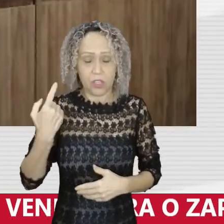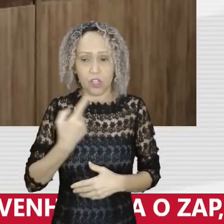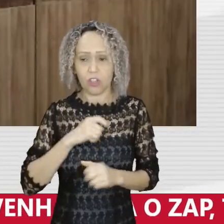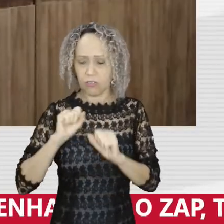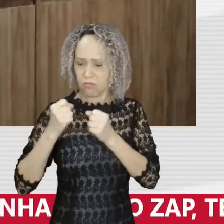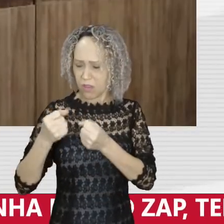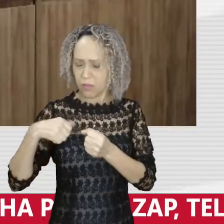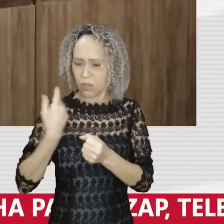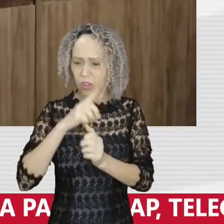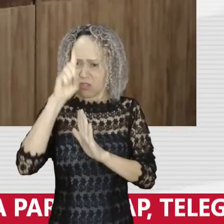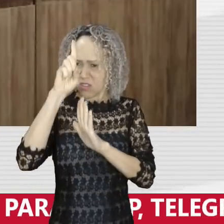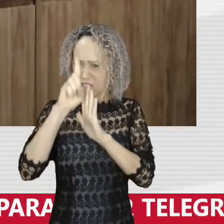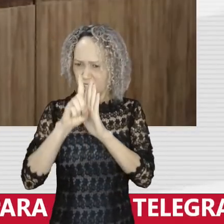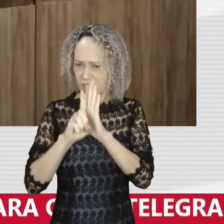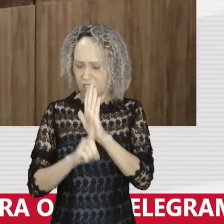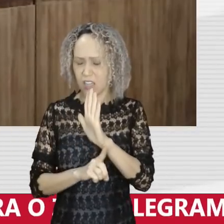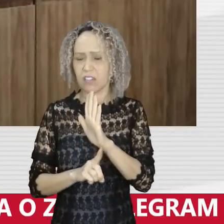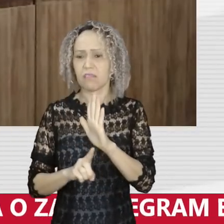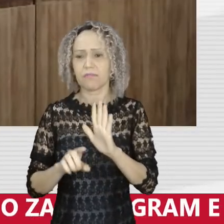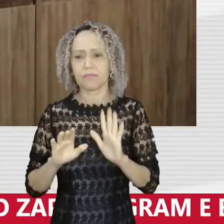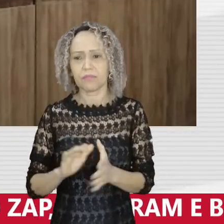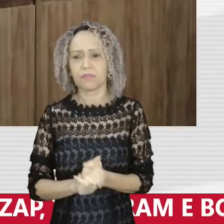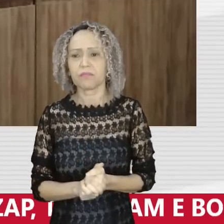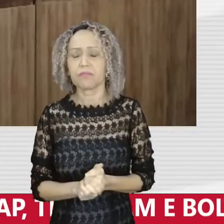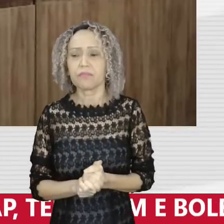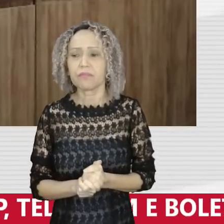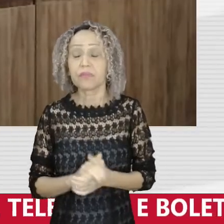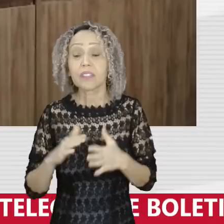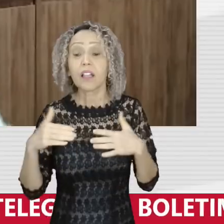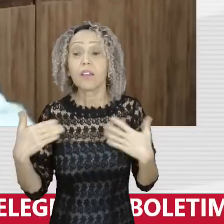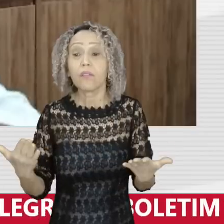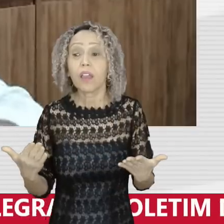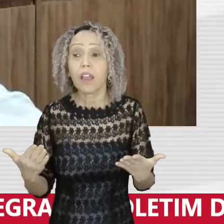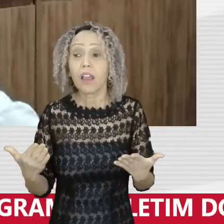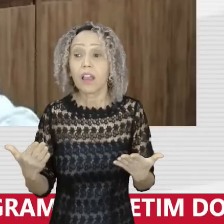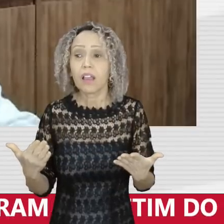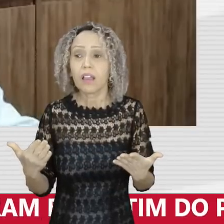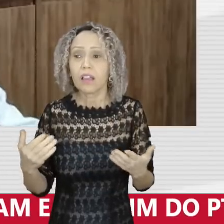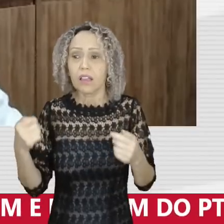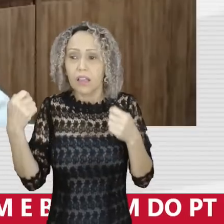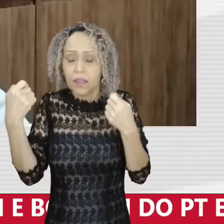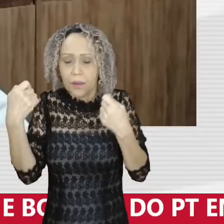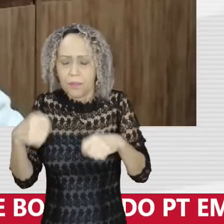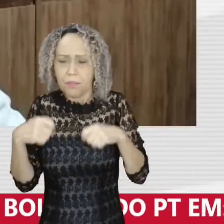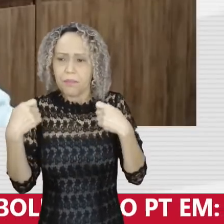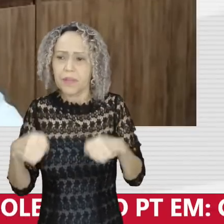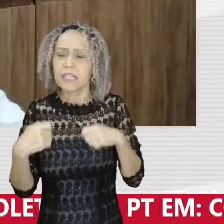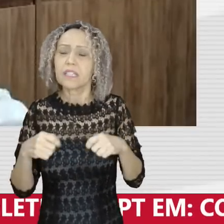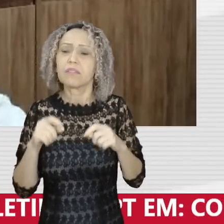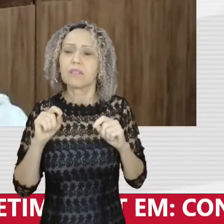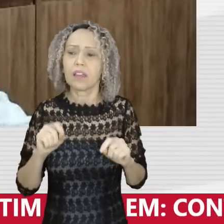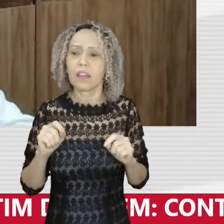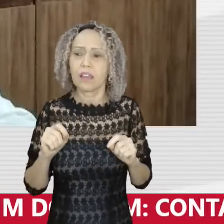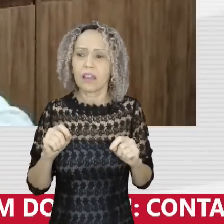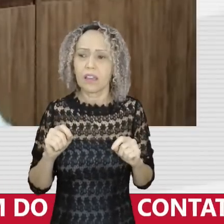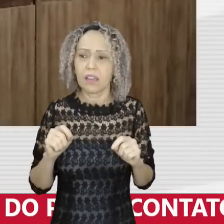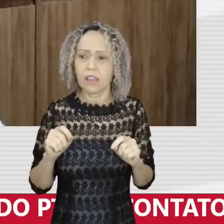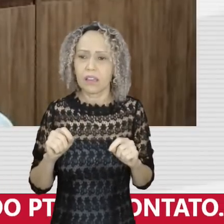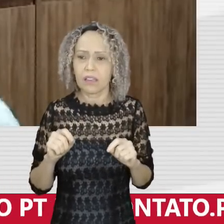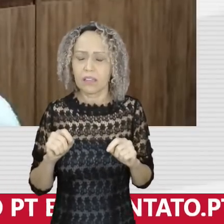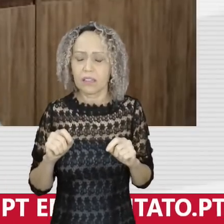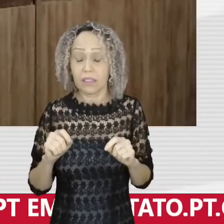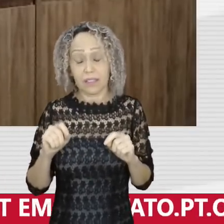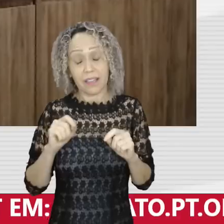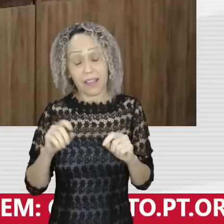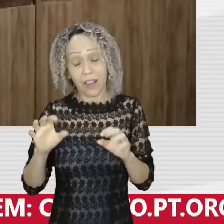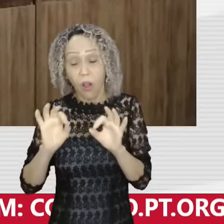como está fazendo o ministro Alexandre Moraes. Enfim, é por isso que as pessoas vão se concentrar em Brasília para comemorar a posse